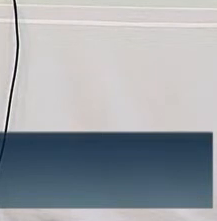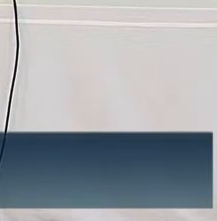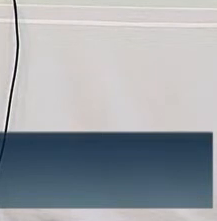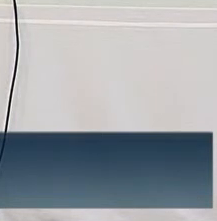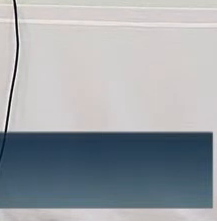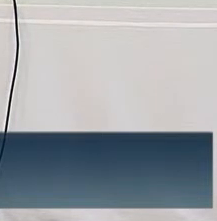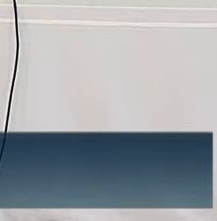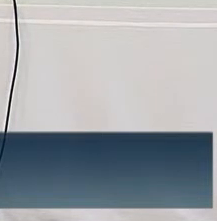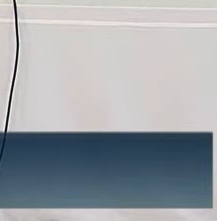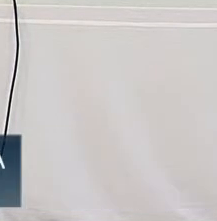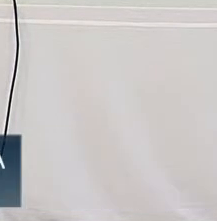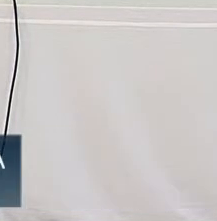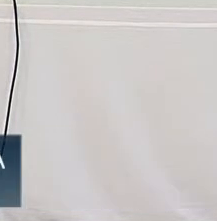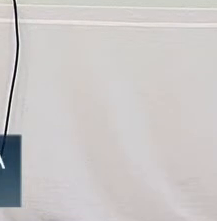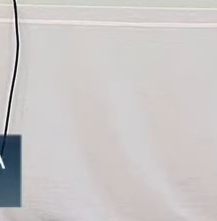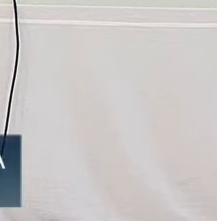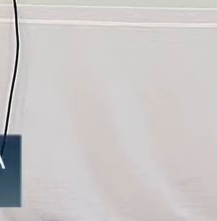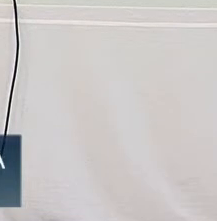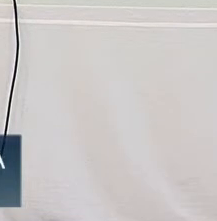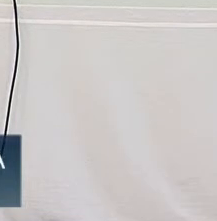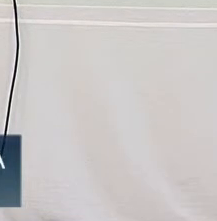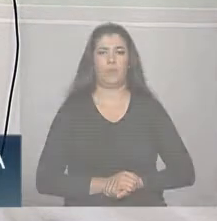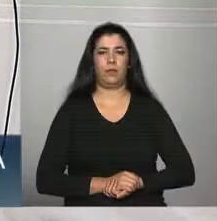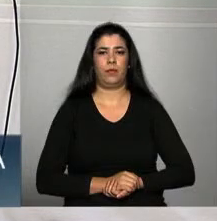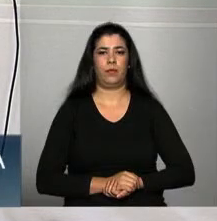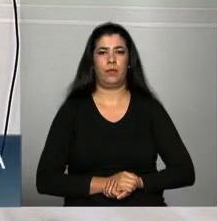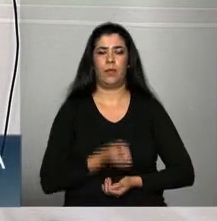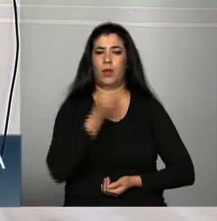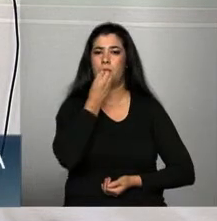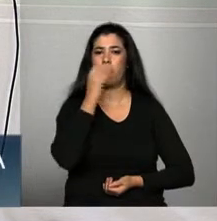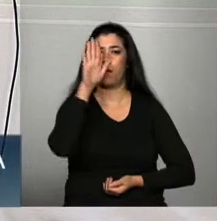Bom, gente, boa tarde.